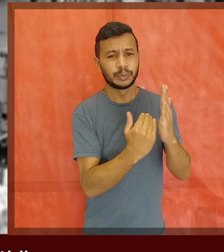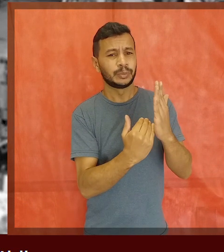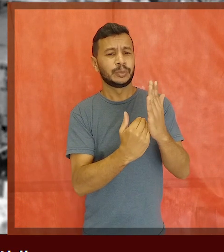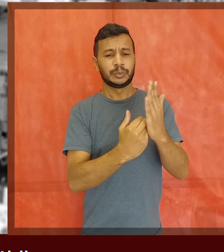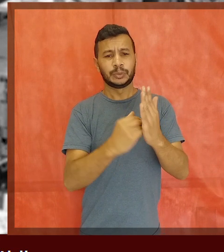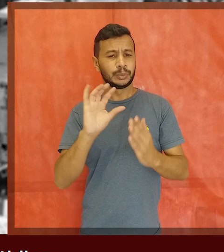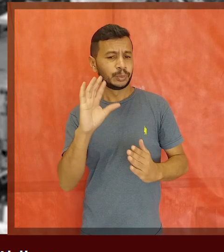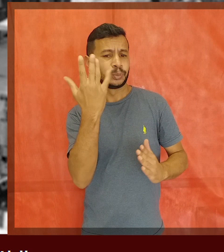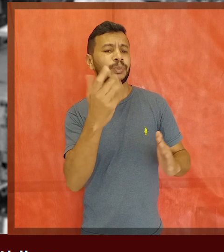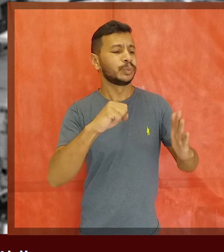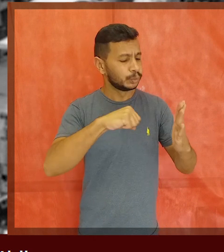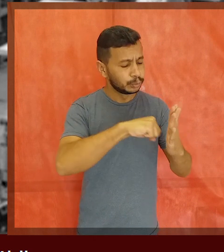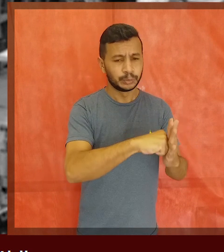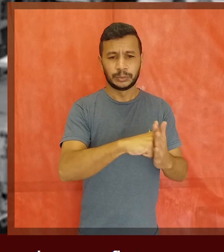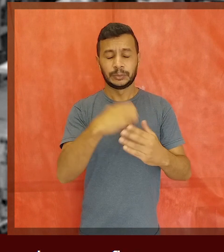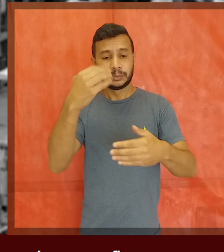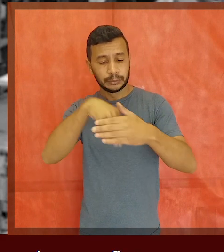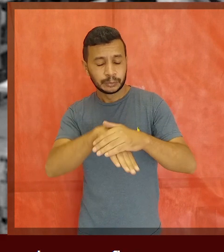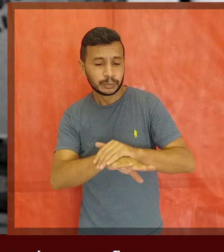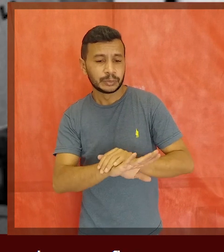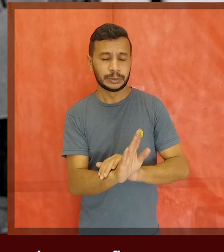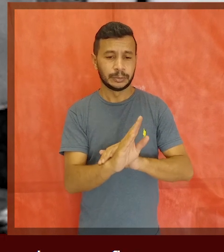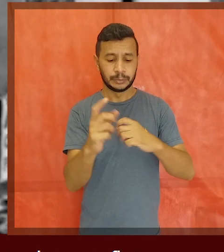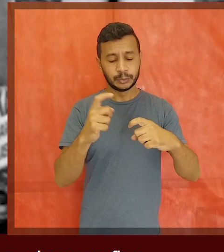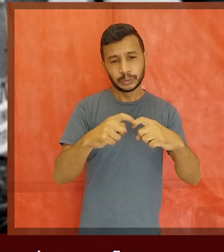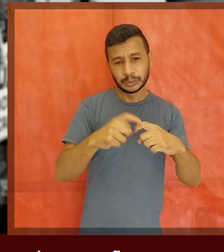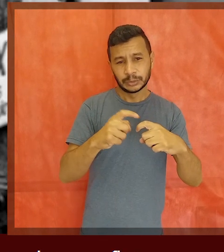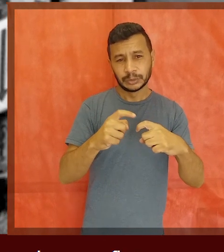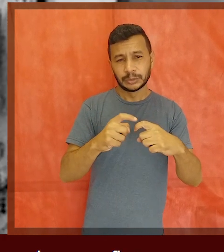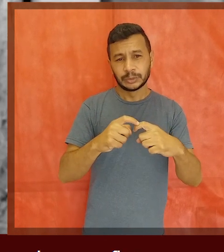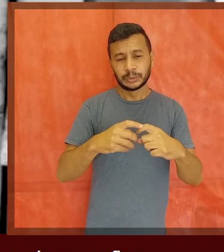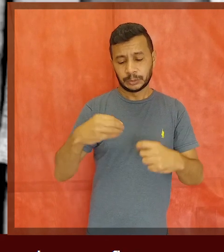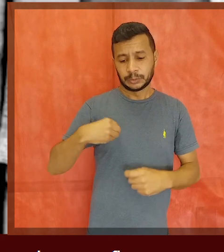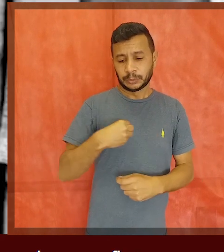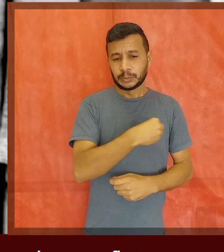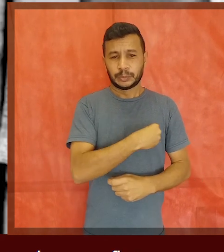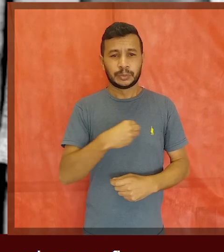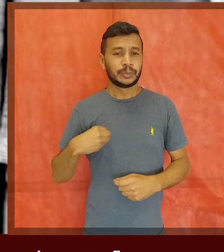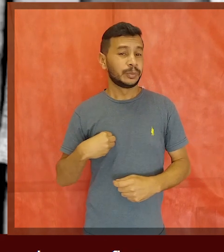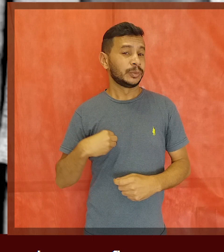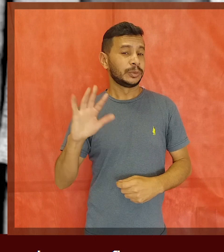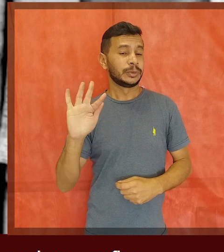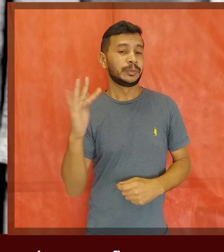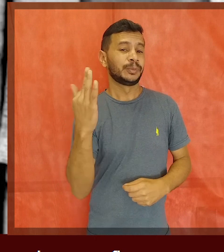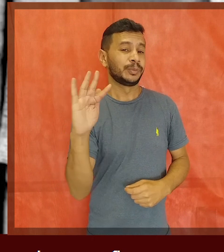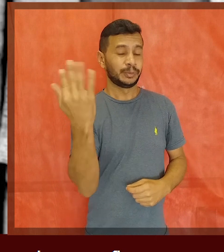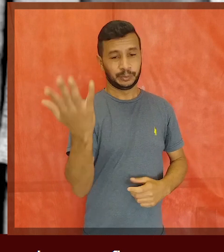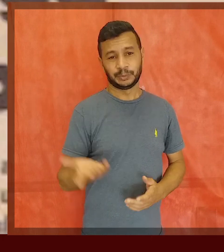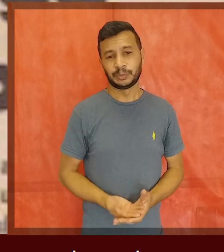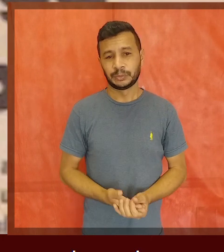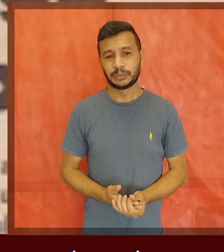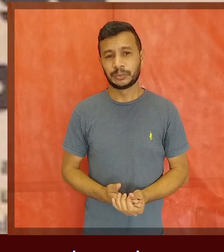pelas empresas e pelos órgãos públicos. Exames médicos eram feitos de fachada, limitando-se a